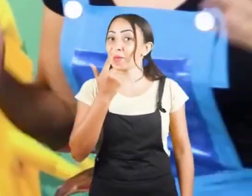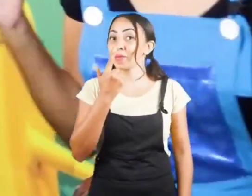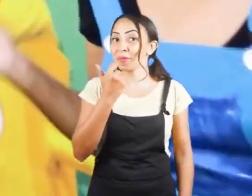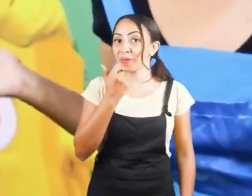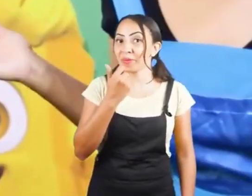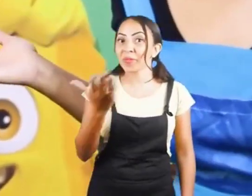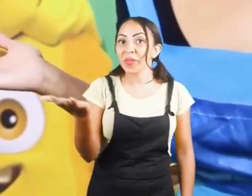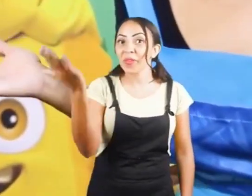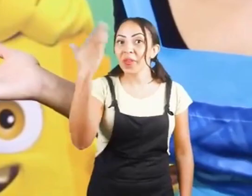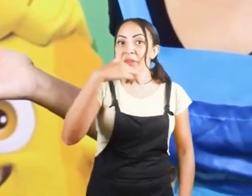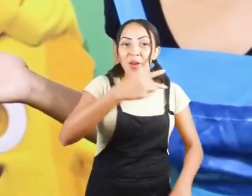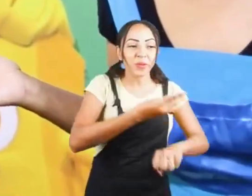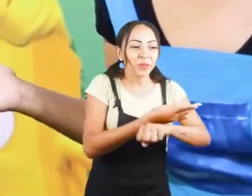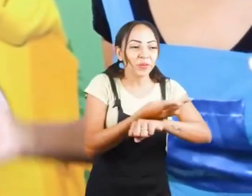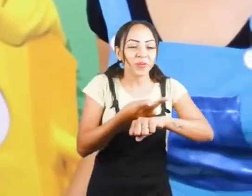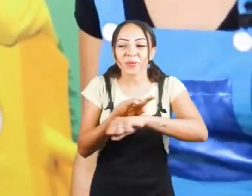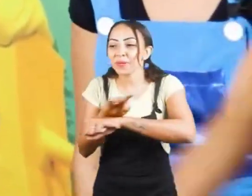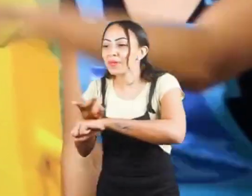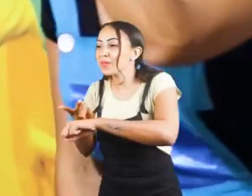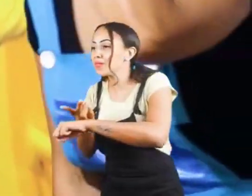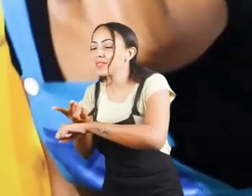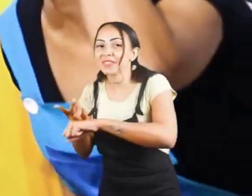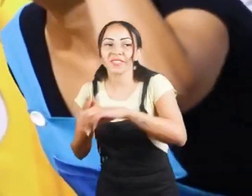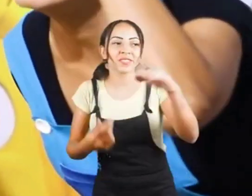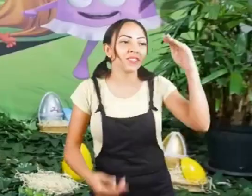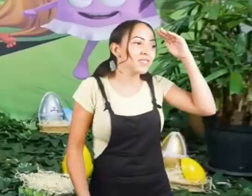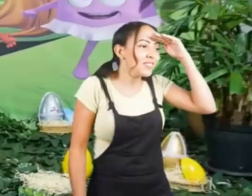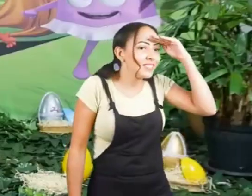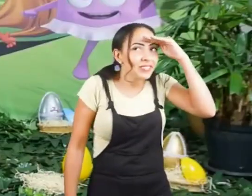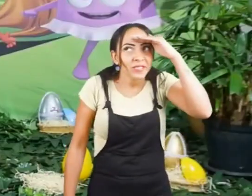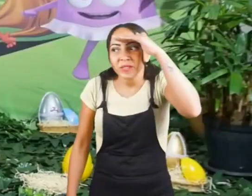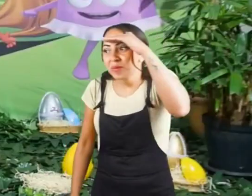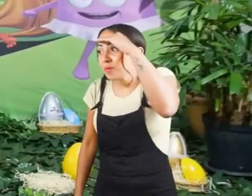Vermelho! Vamos procurar!